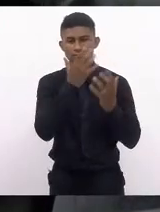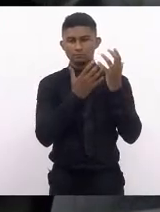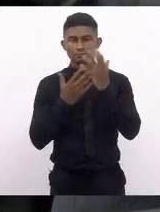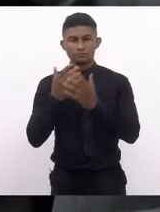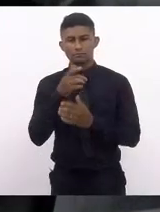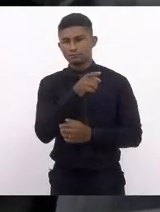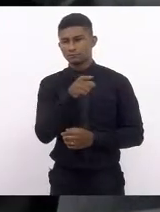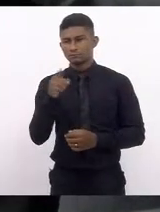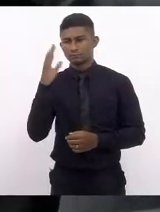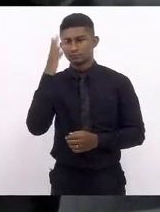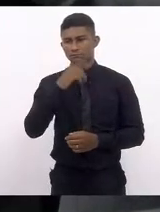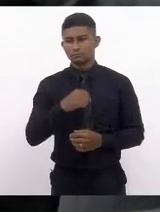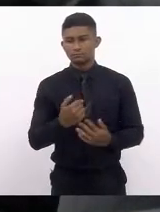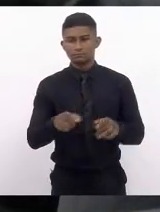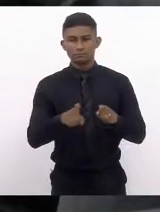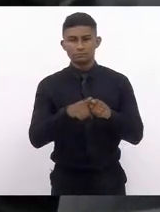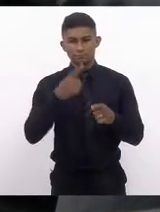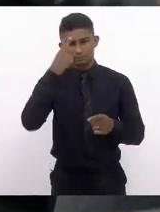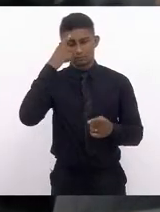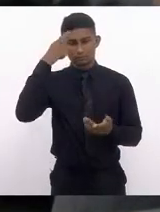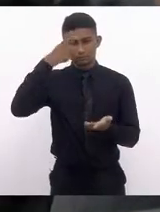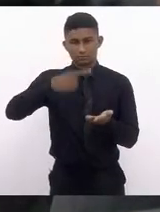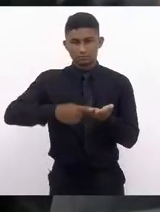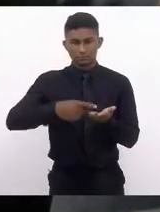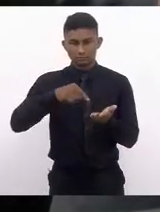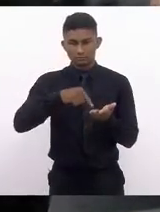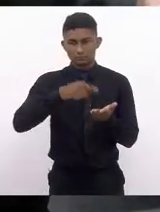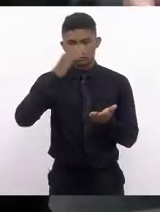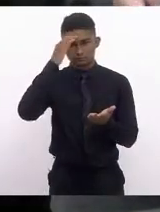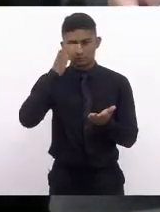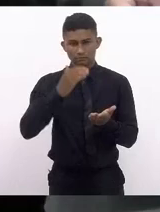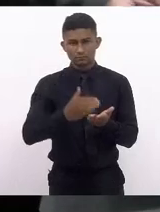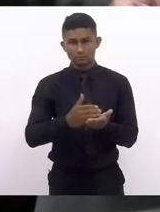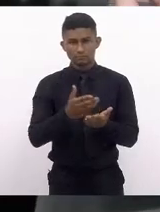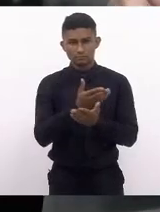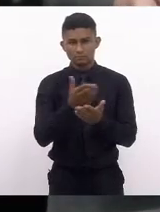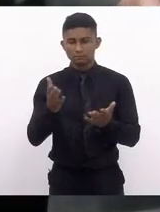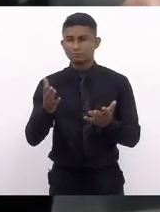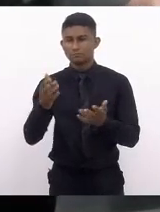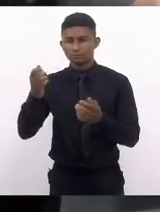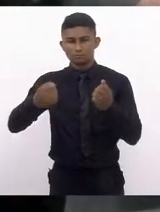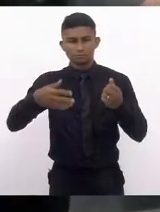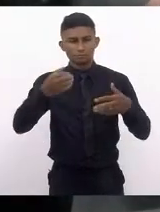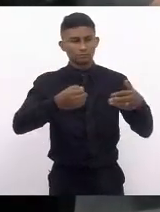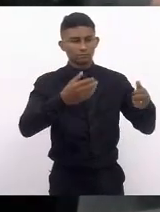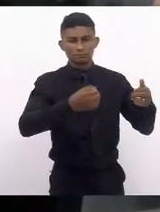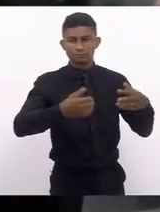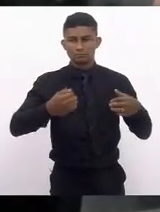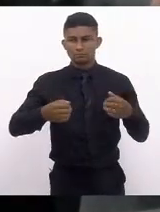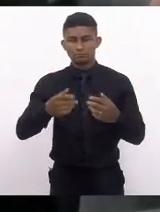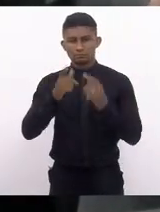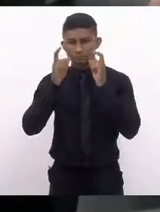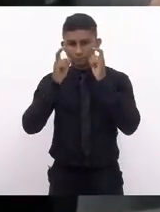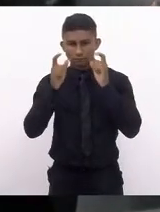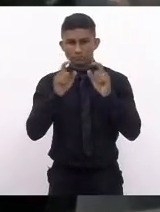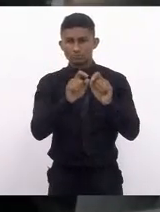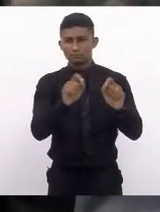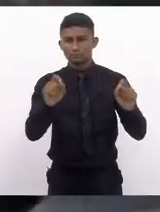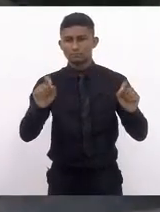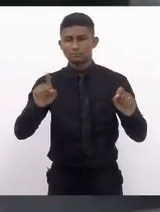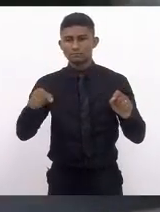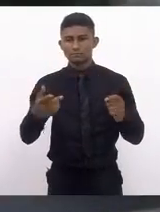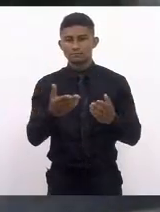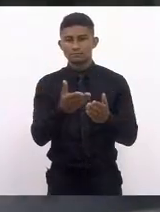e cumprido acordo depois de ouvir os interessados nesse projeto que são os integrantes